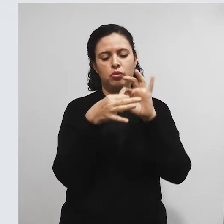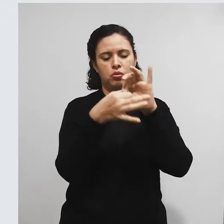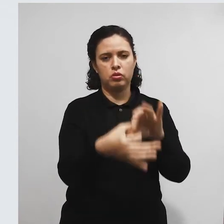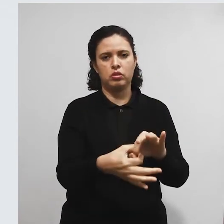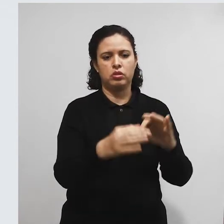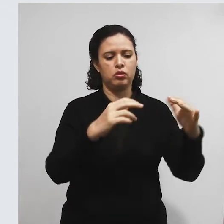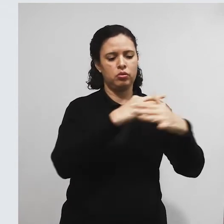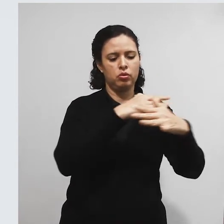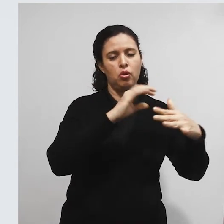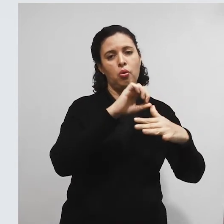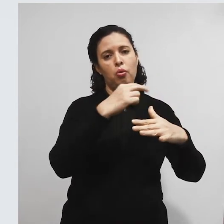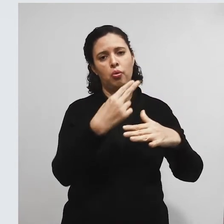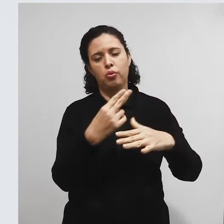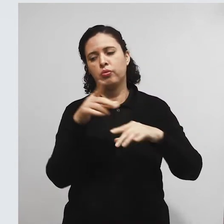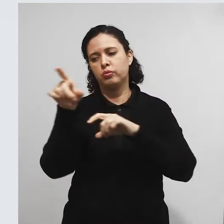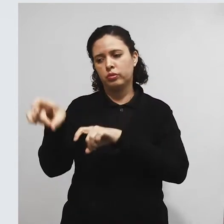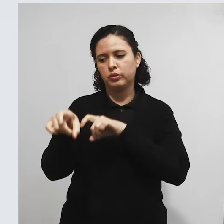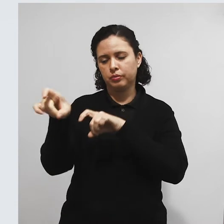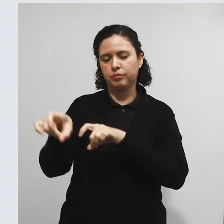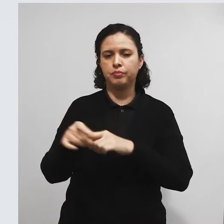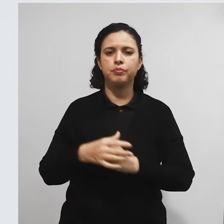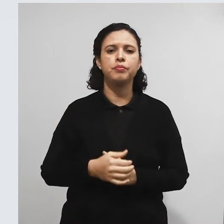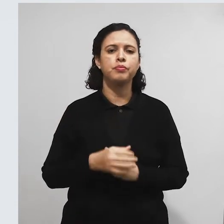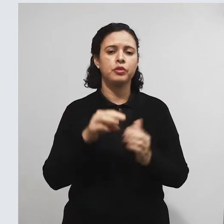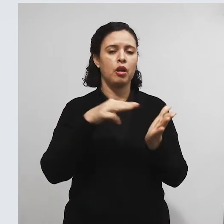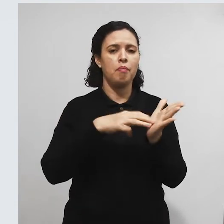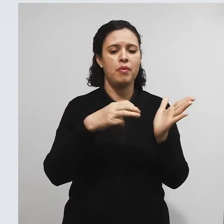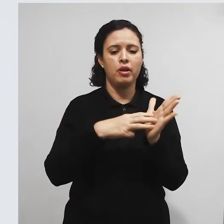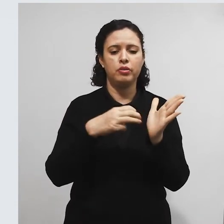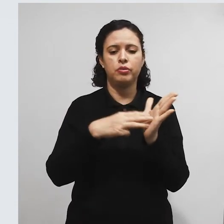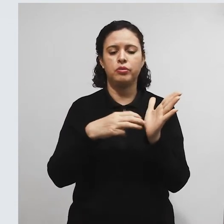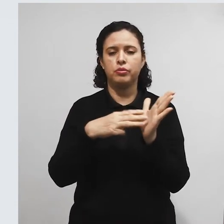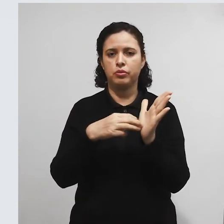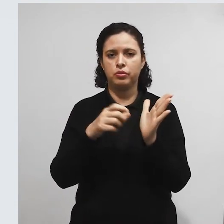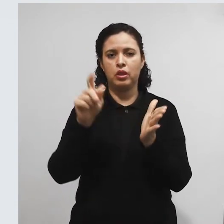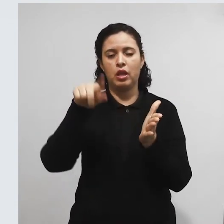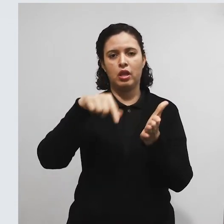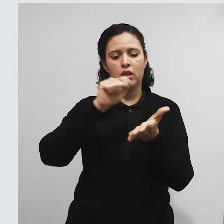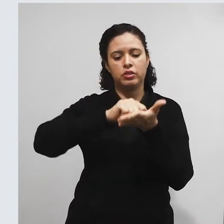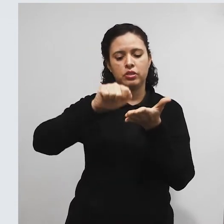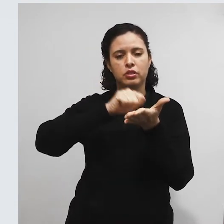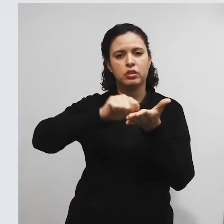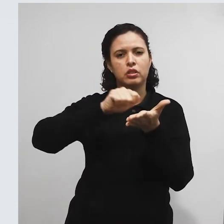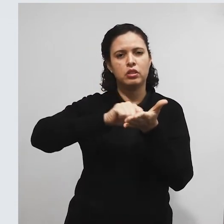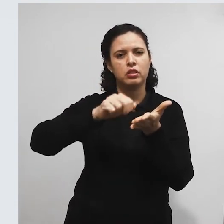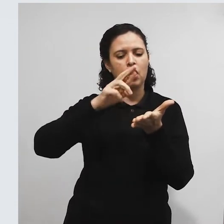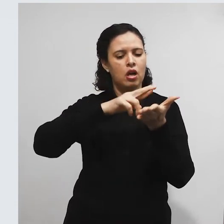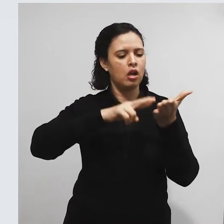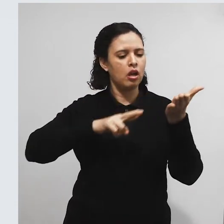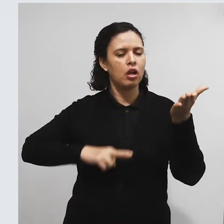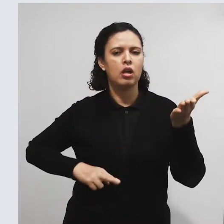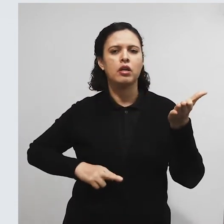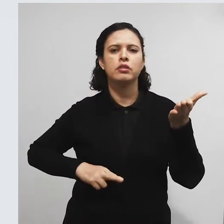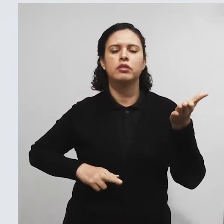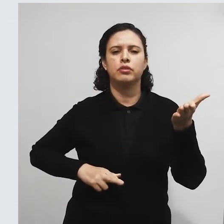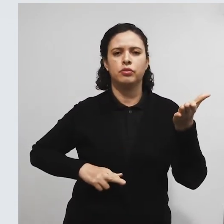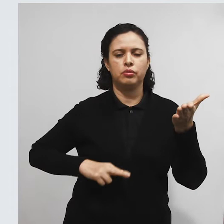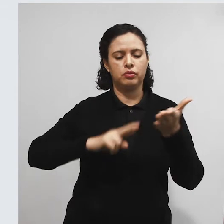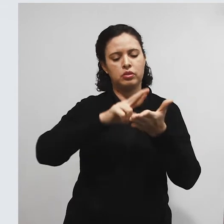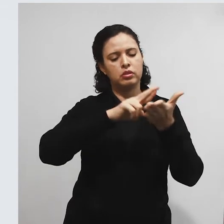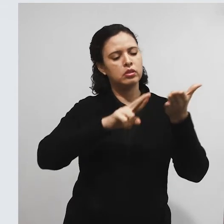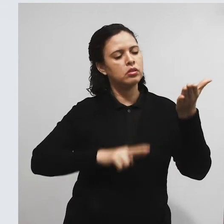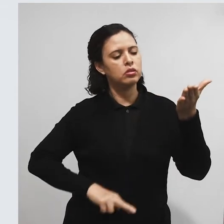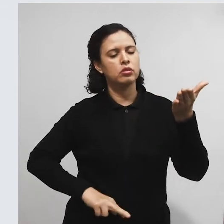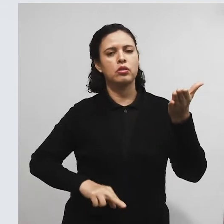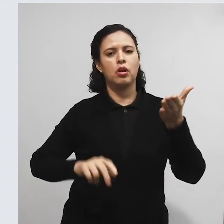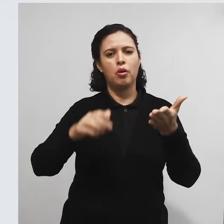urbano ou não. Esse método etnográfico seria a escrita, o relato, né? O relatório que eu